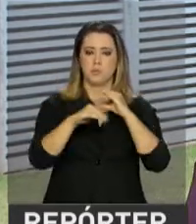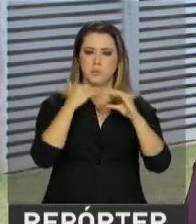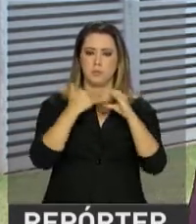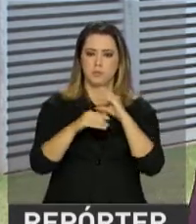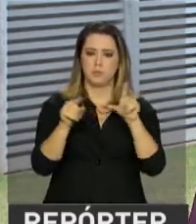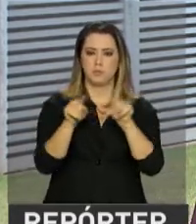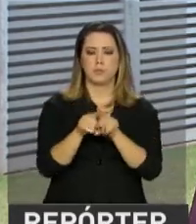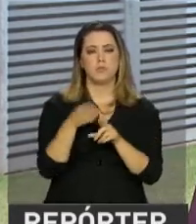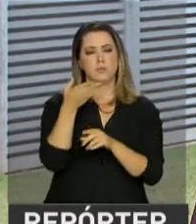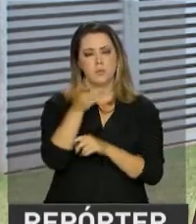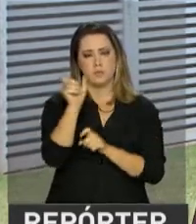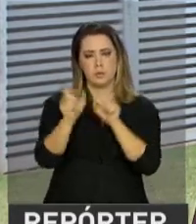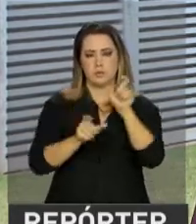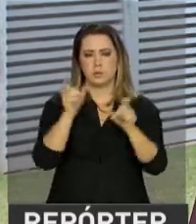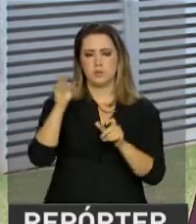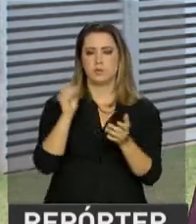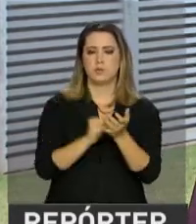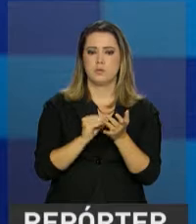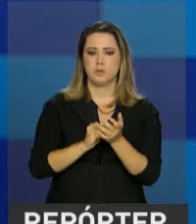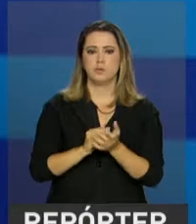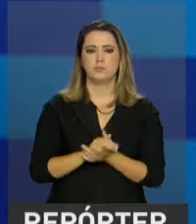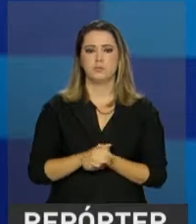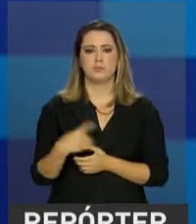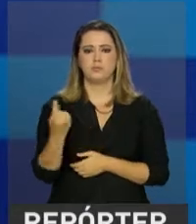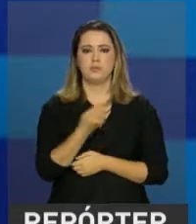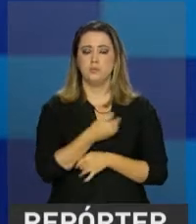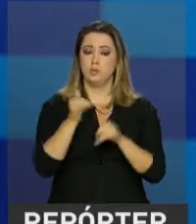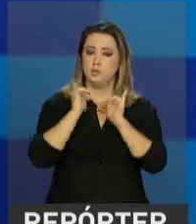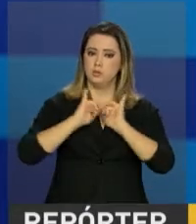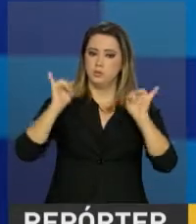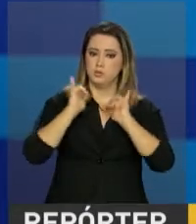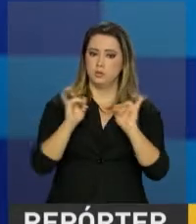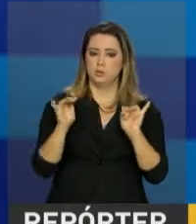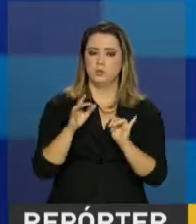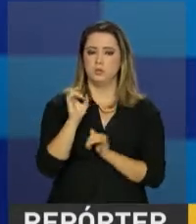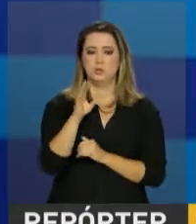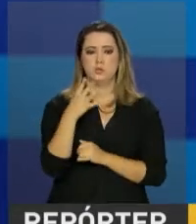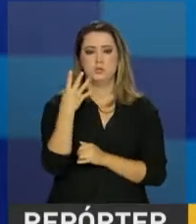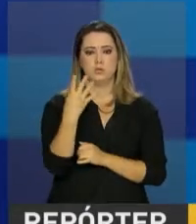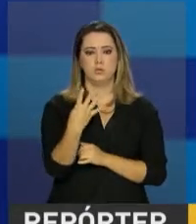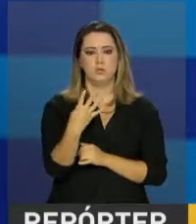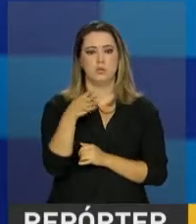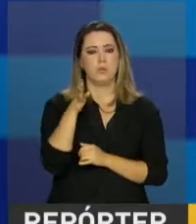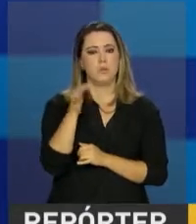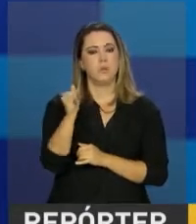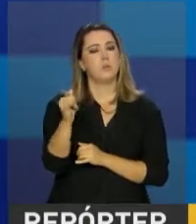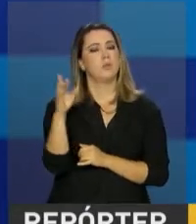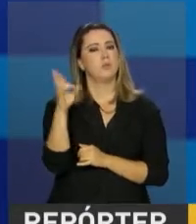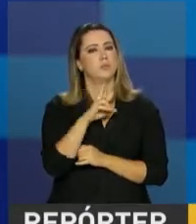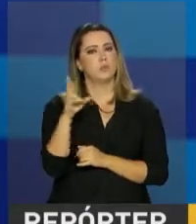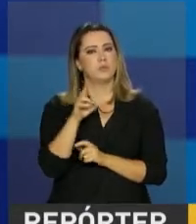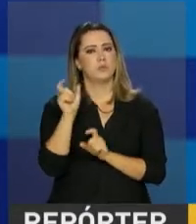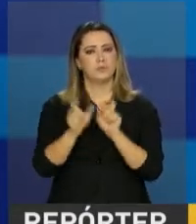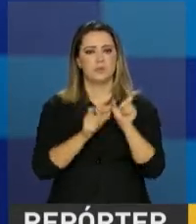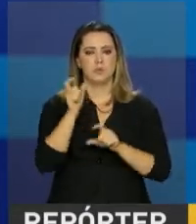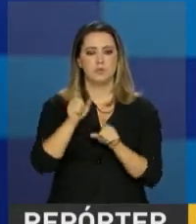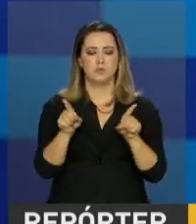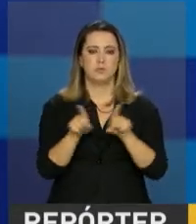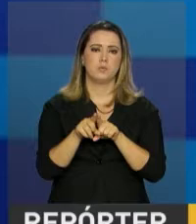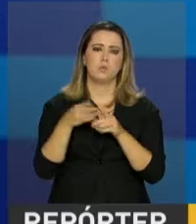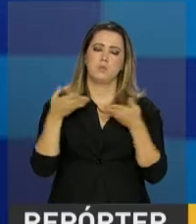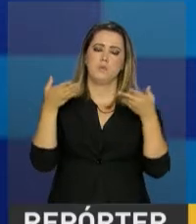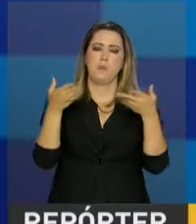alerta para esses participantes nós estamos anunciando que apenas quatro milhões setecentos e trinta e oito mil e onze